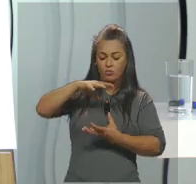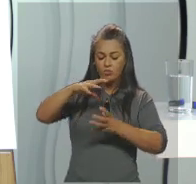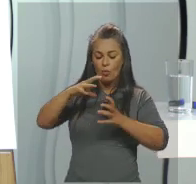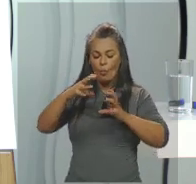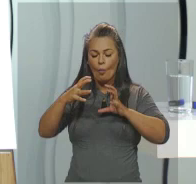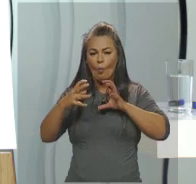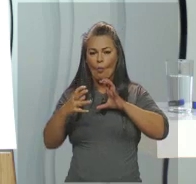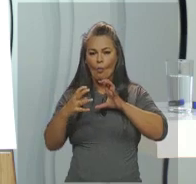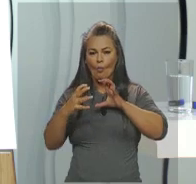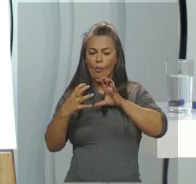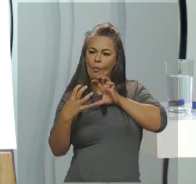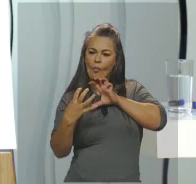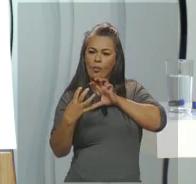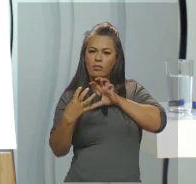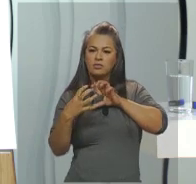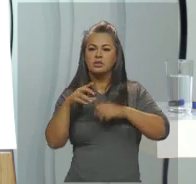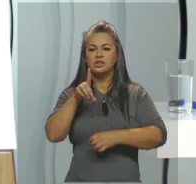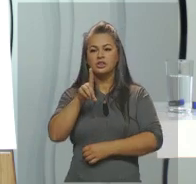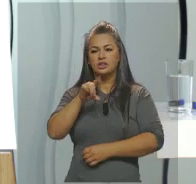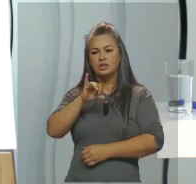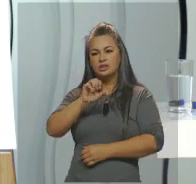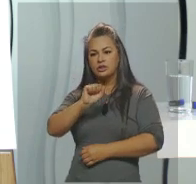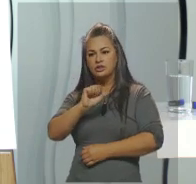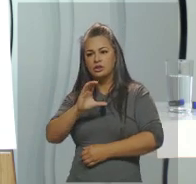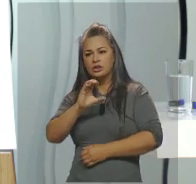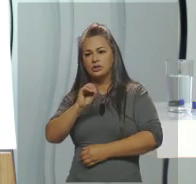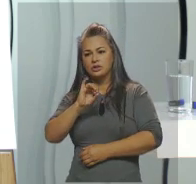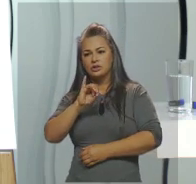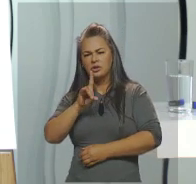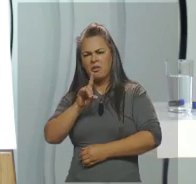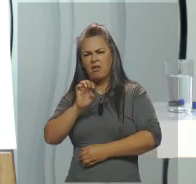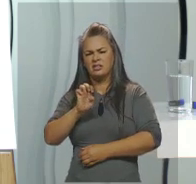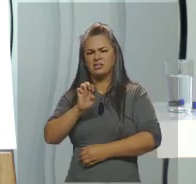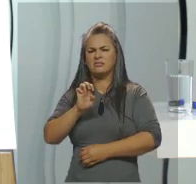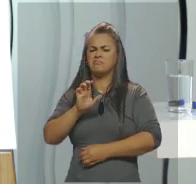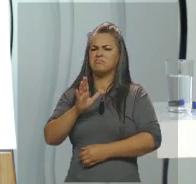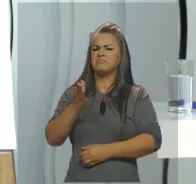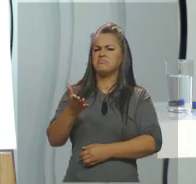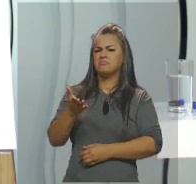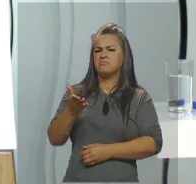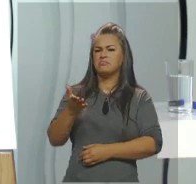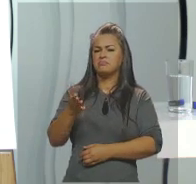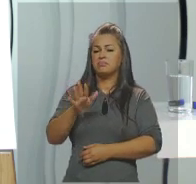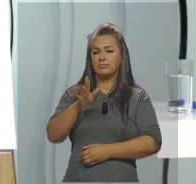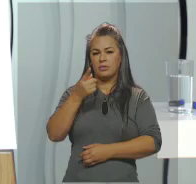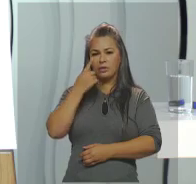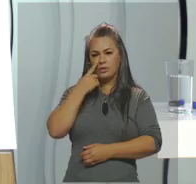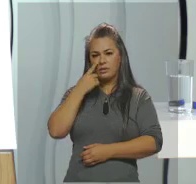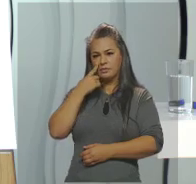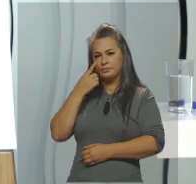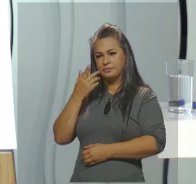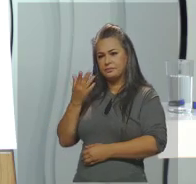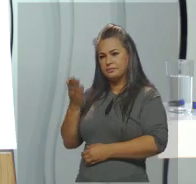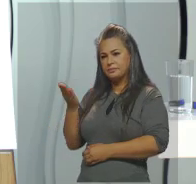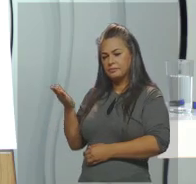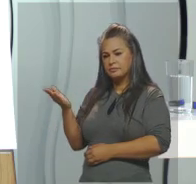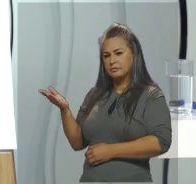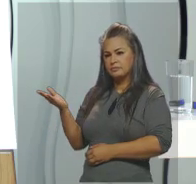aqui de indivíduos discoide. Uai, engraçado, né? Então, aqui, ó, esférica e aqui